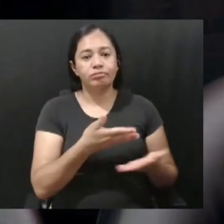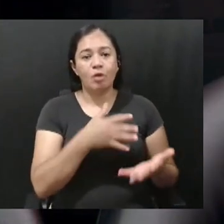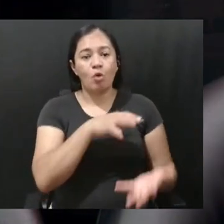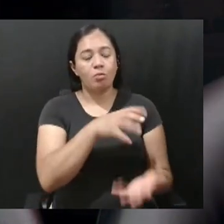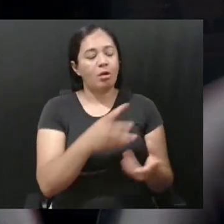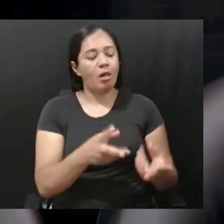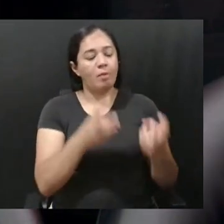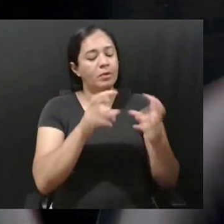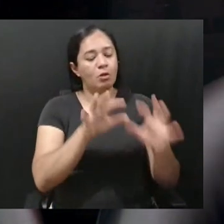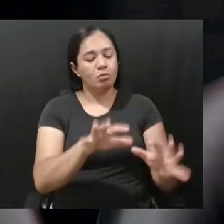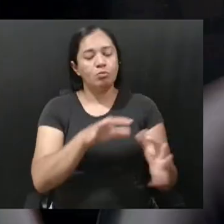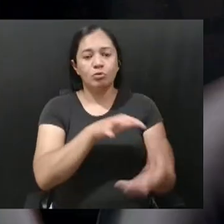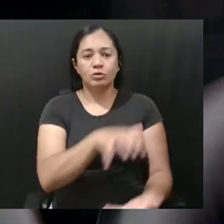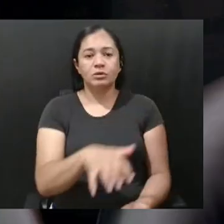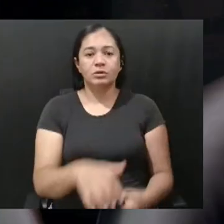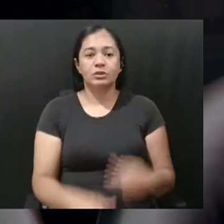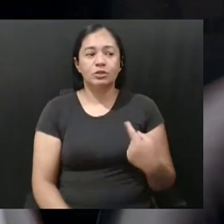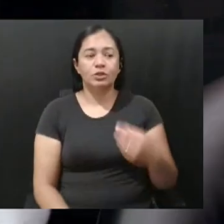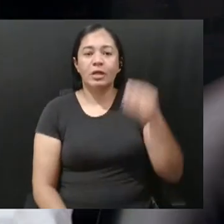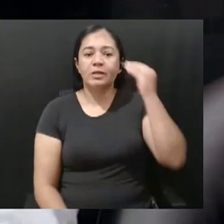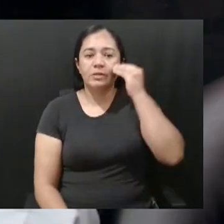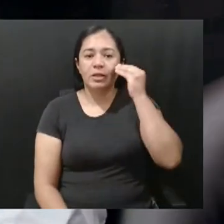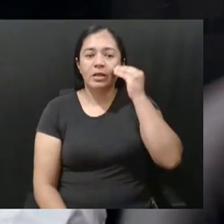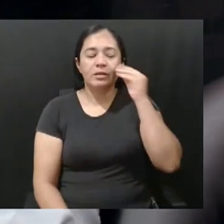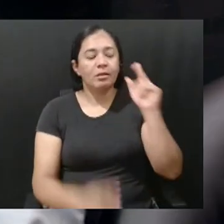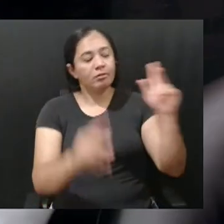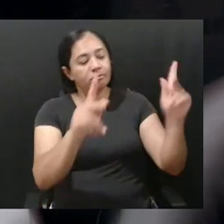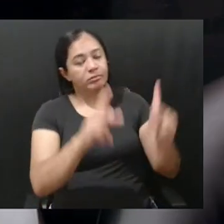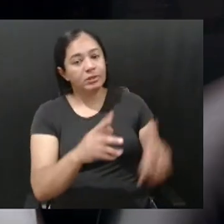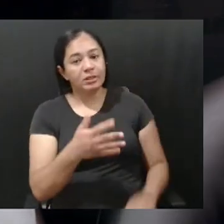está tentando apaziguar, de certa maneira, a gente está tentando também